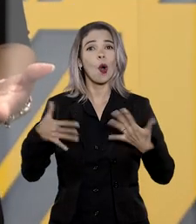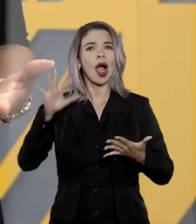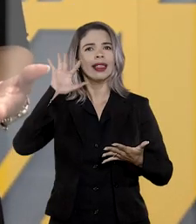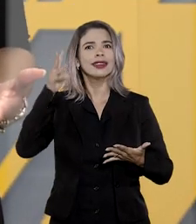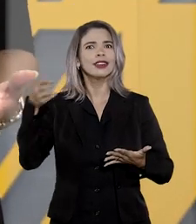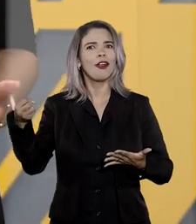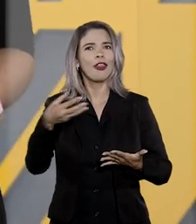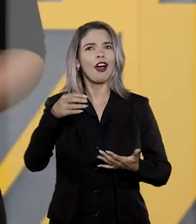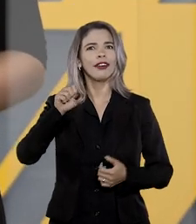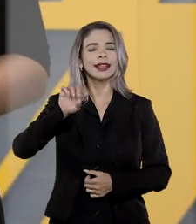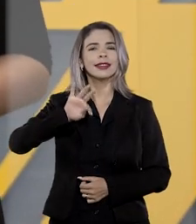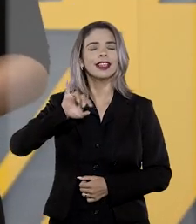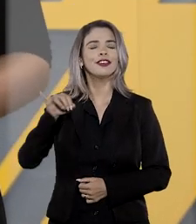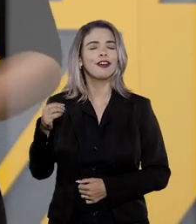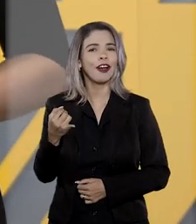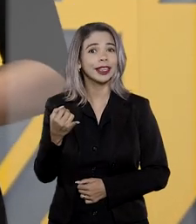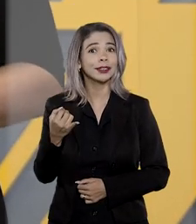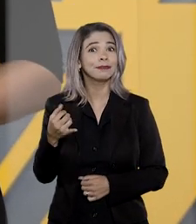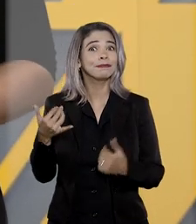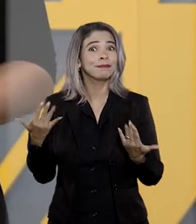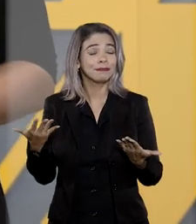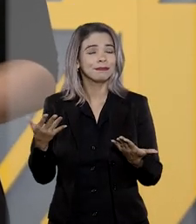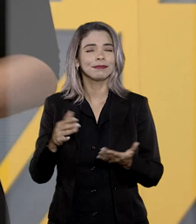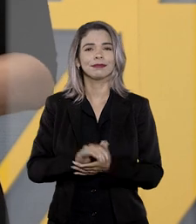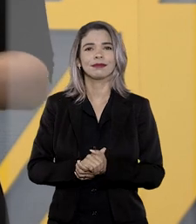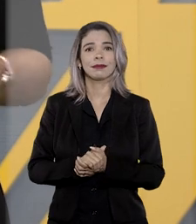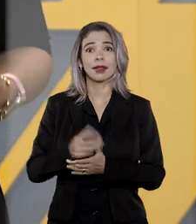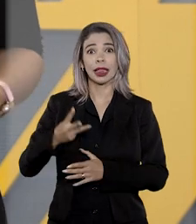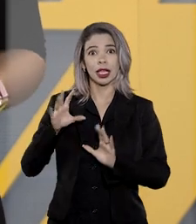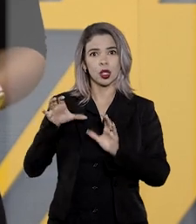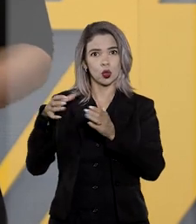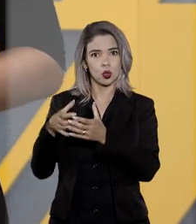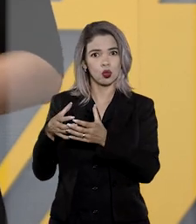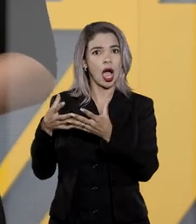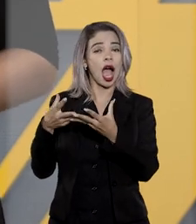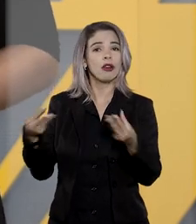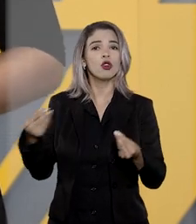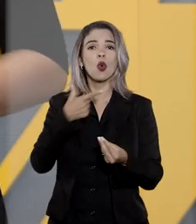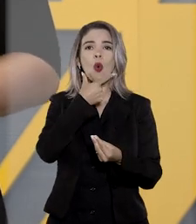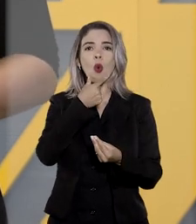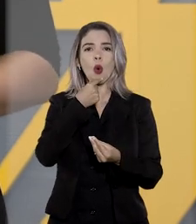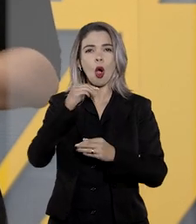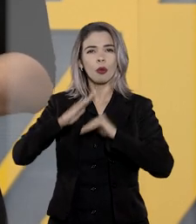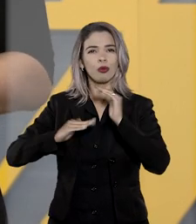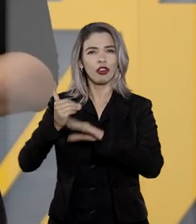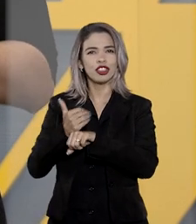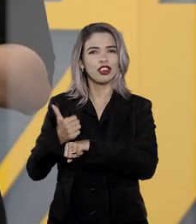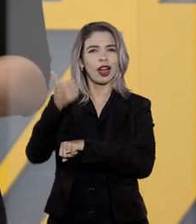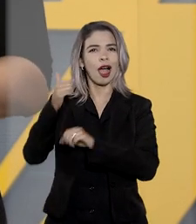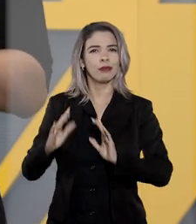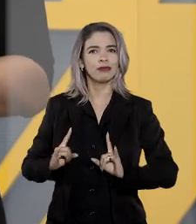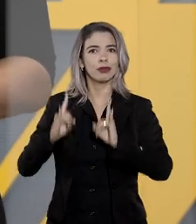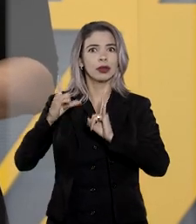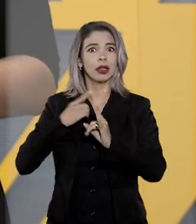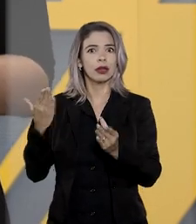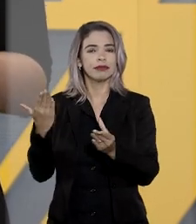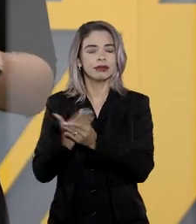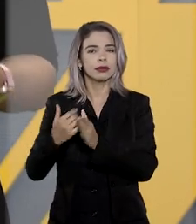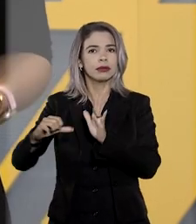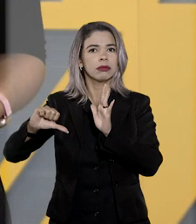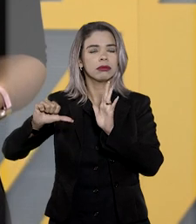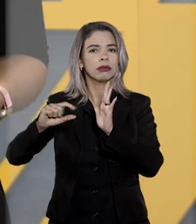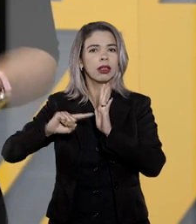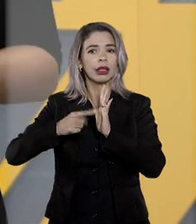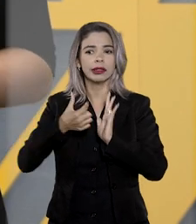Conheça algumas das recentes decisões do STJ. A terceira sessão absolveu um porteiro acusado em 62